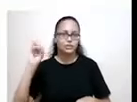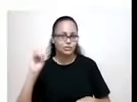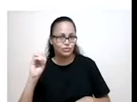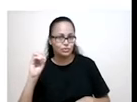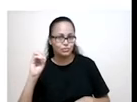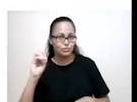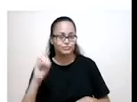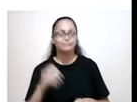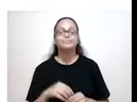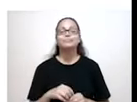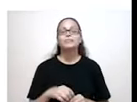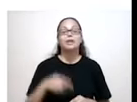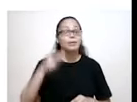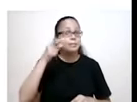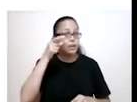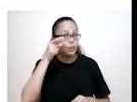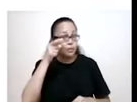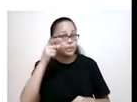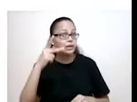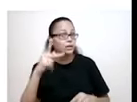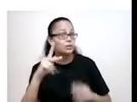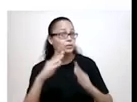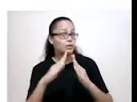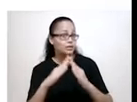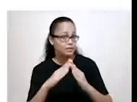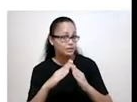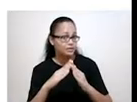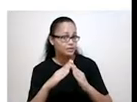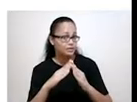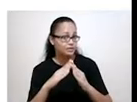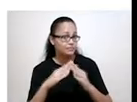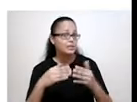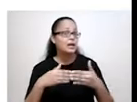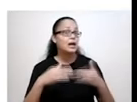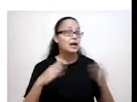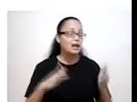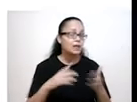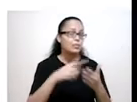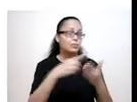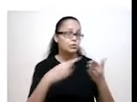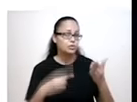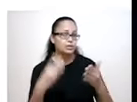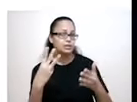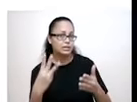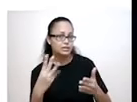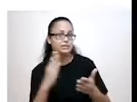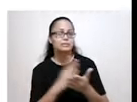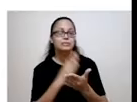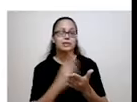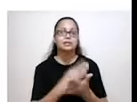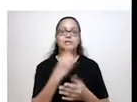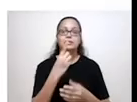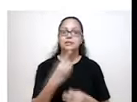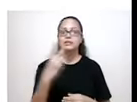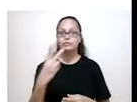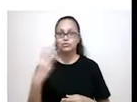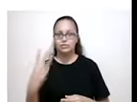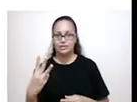Para que vocês possam acompanhar aí da casa de vocês, eu peço que abram a apostila 3 na página